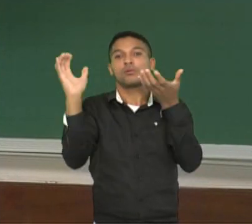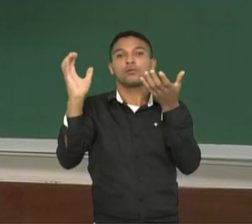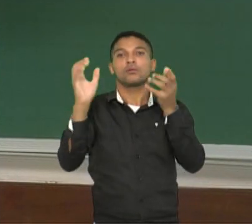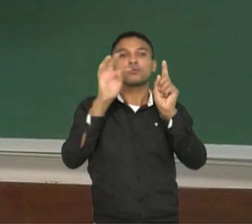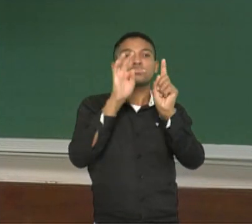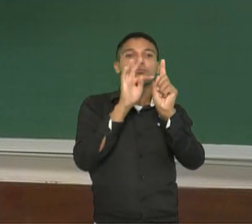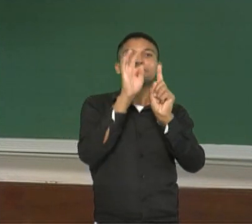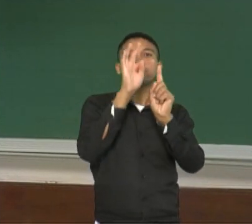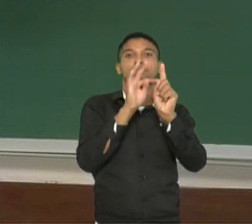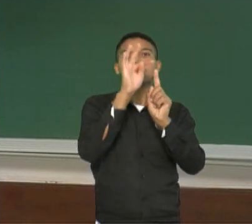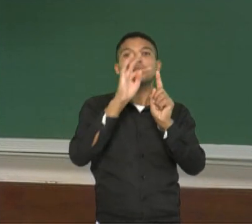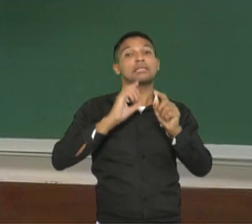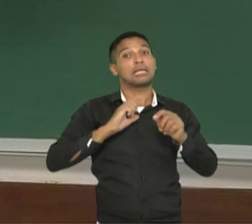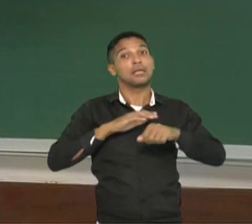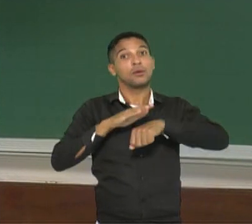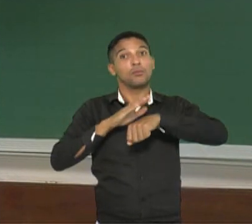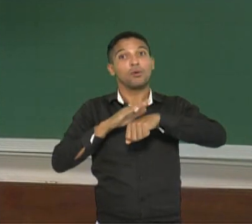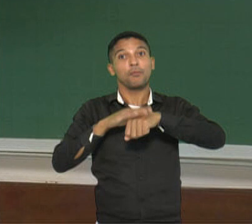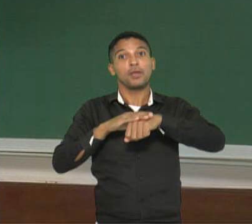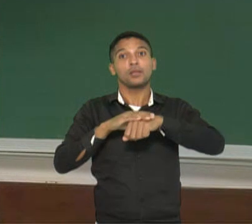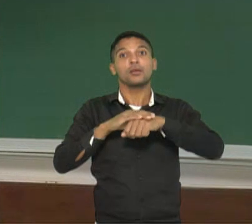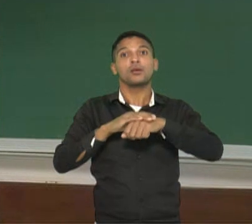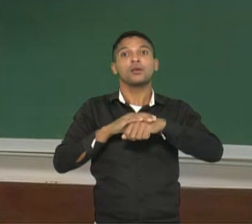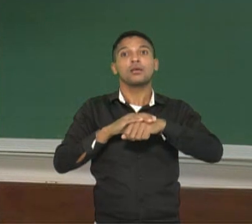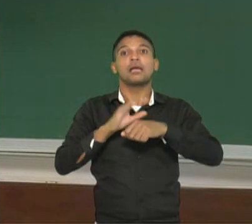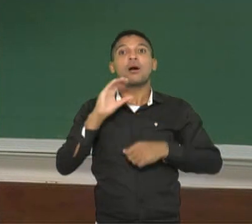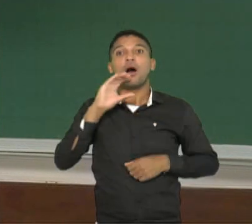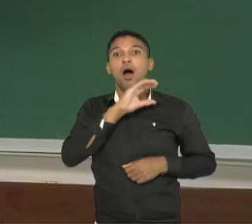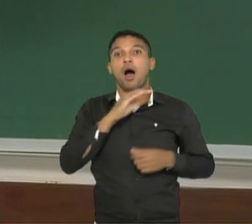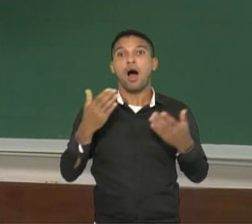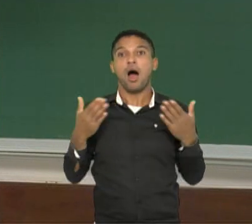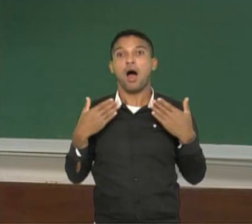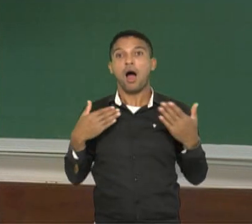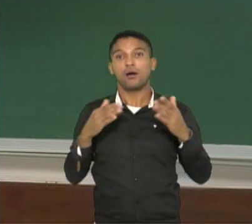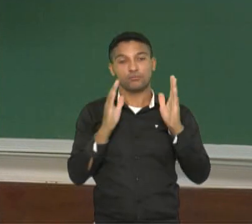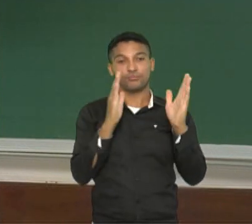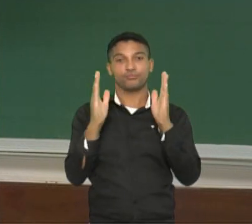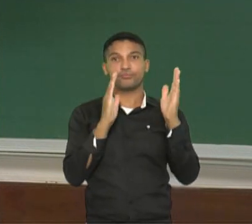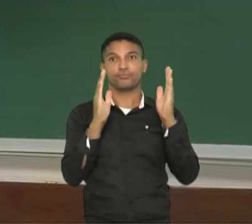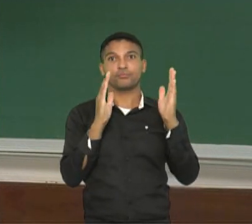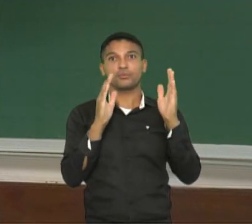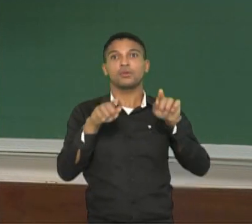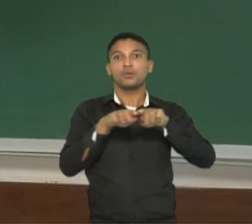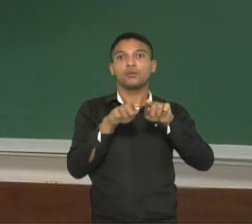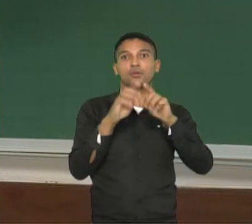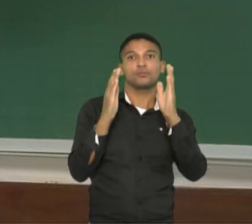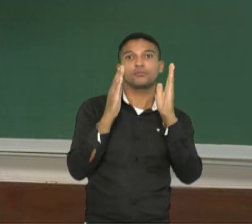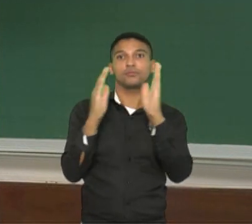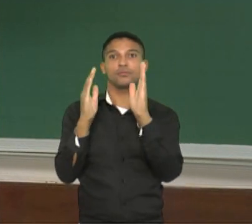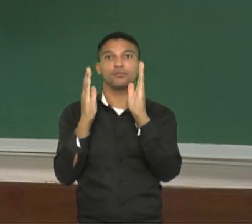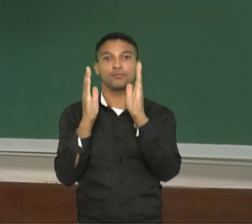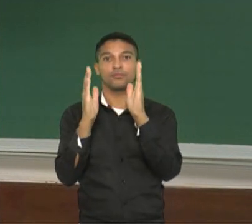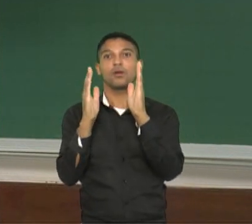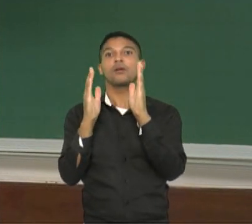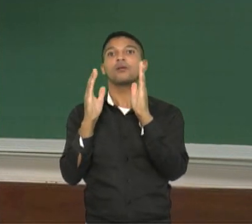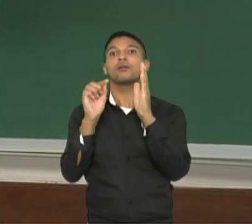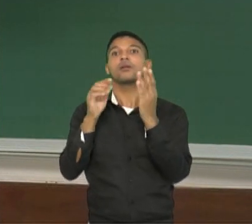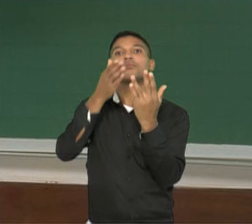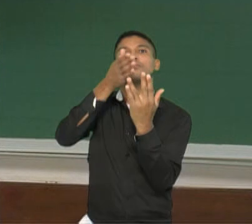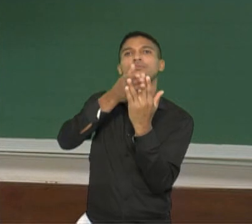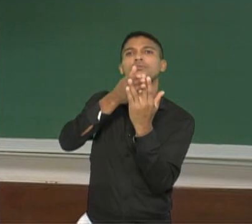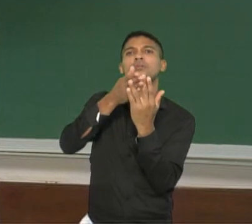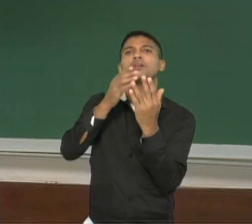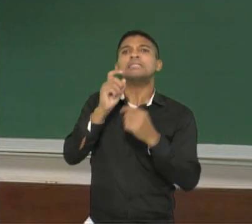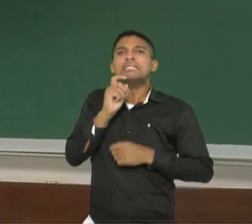encontrar momentos com temperaturas e condições bastante quentes, nós vamos encontrar momentos com temperaturas, com condições